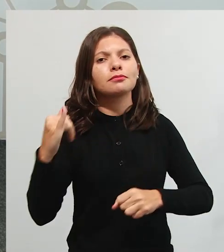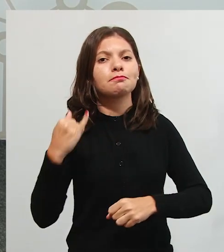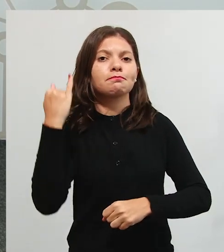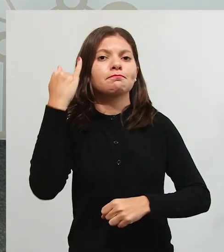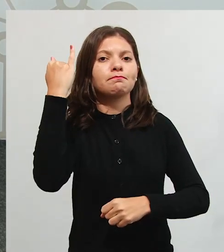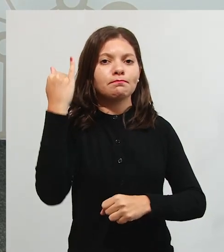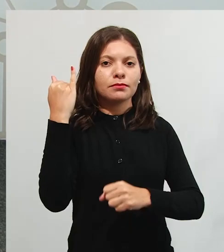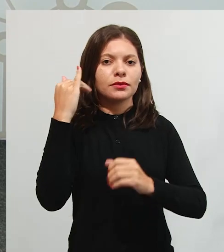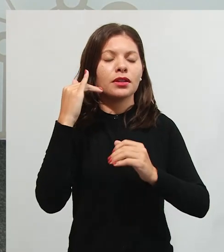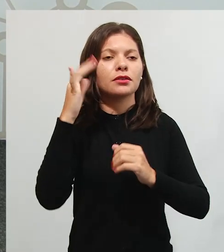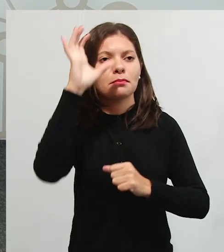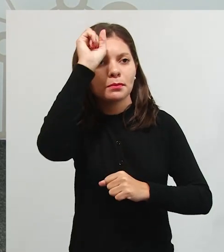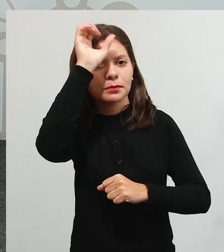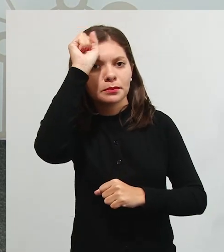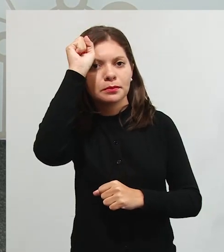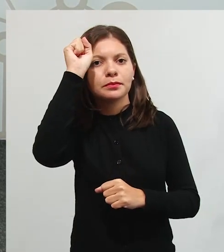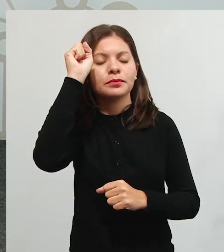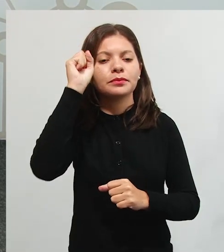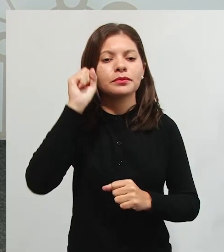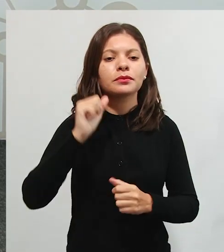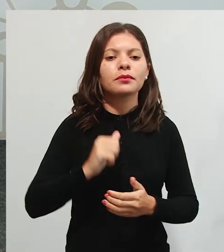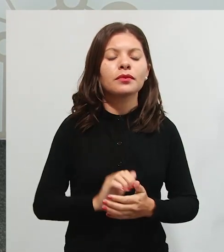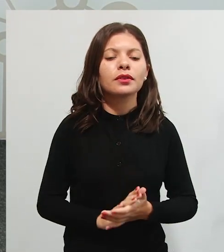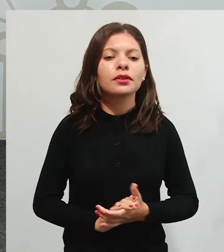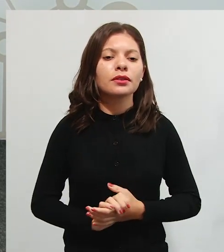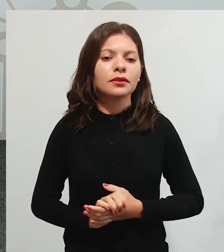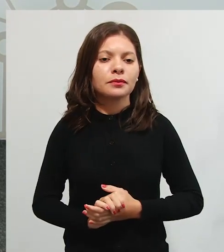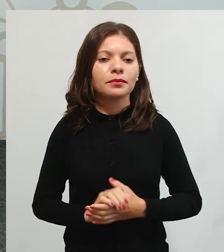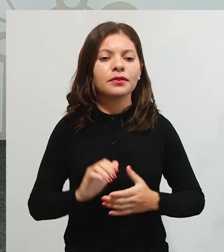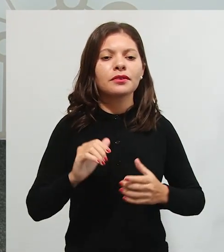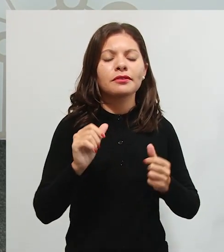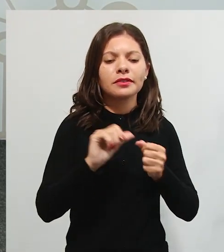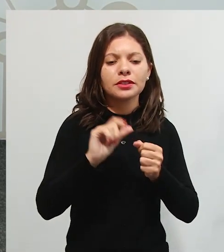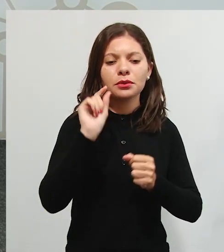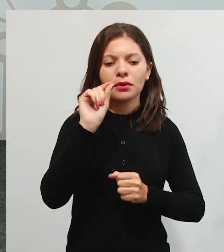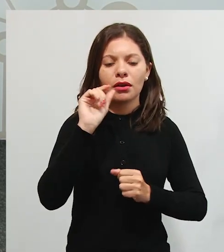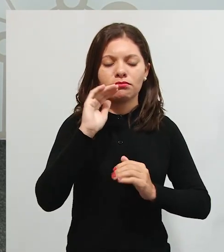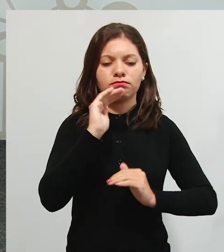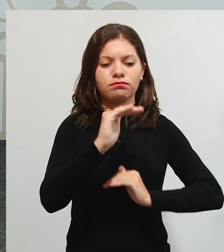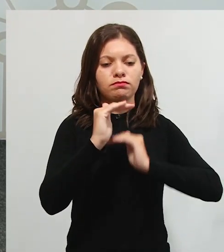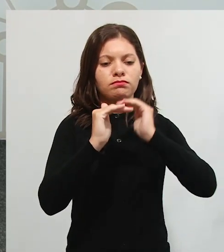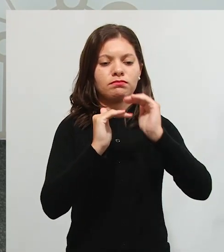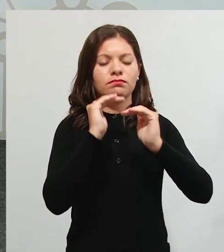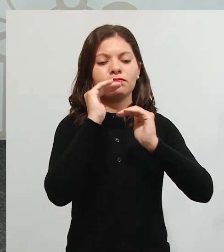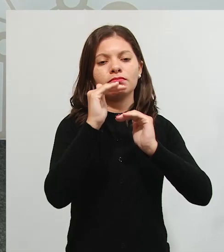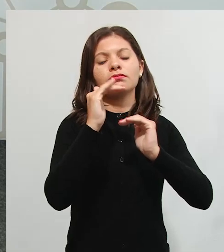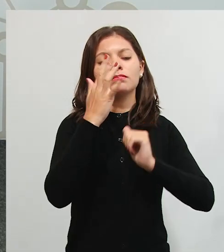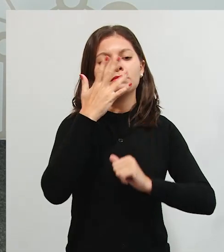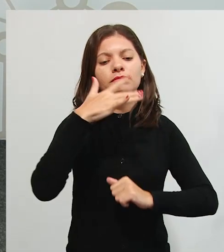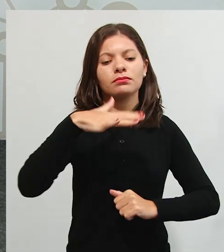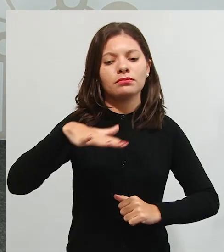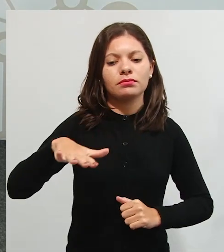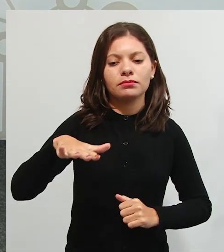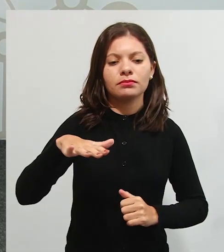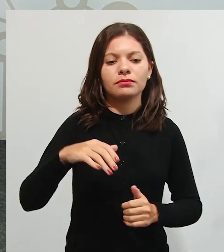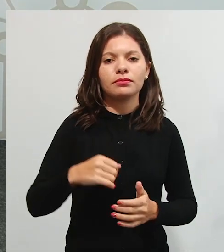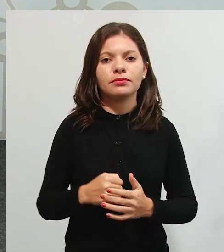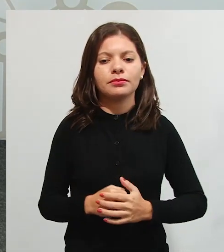importantíssima nesse processo de aprendizagem, que vão proporcionar um desenvolvimento para essas